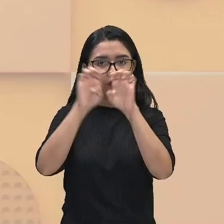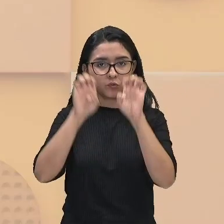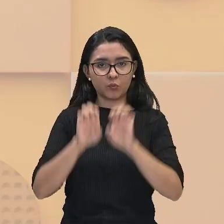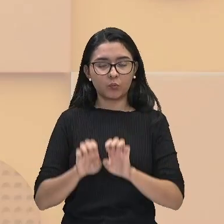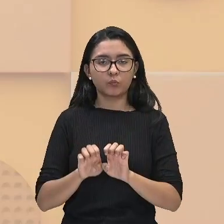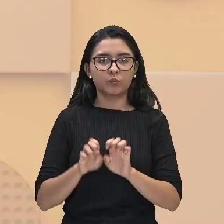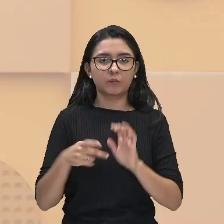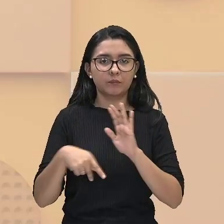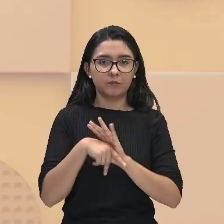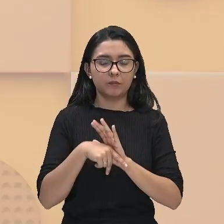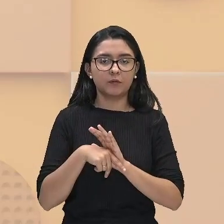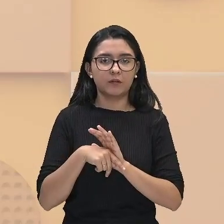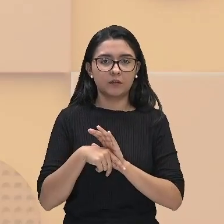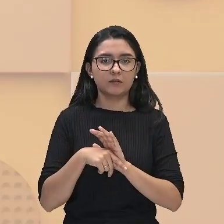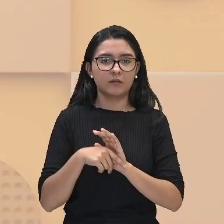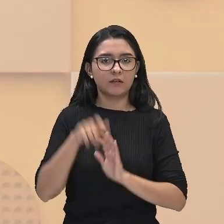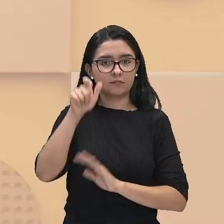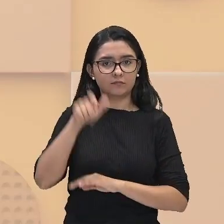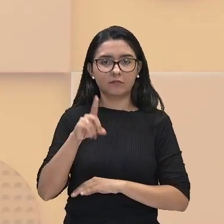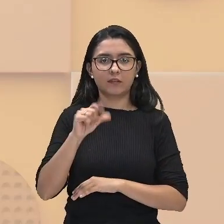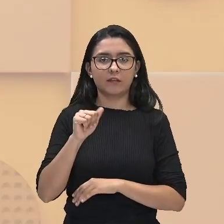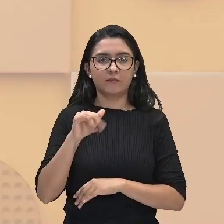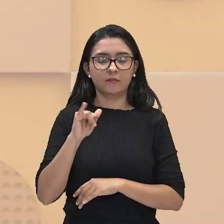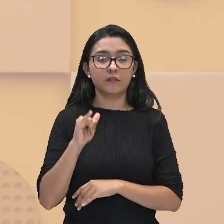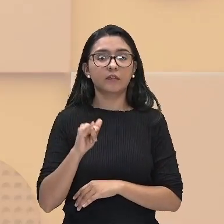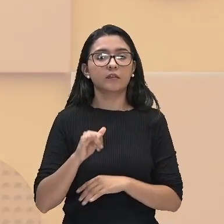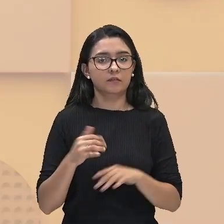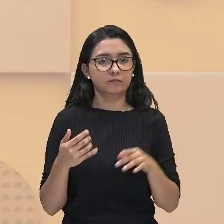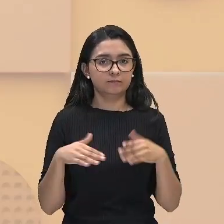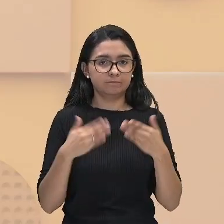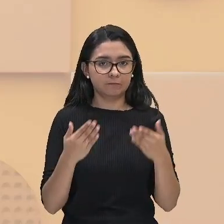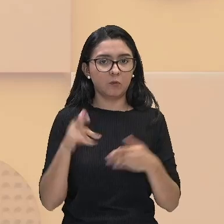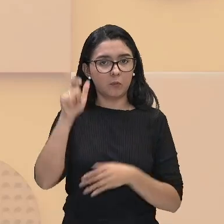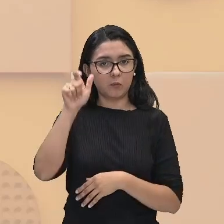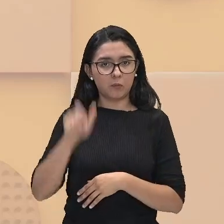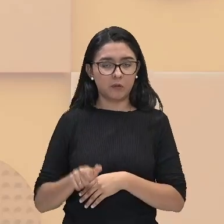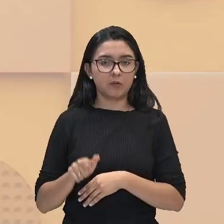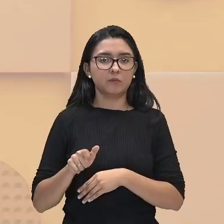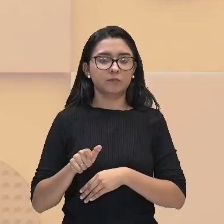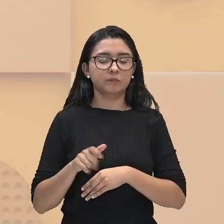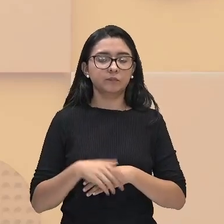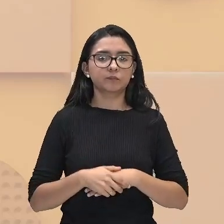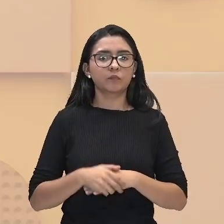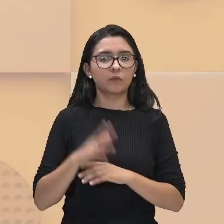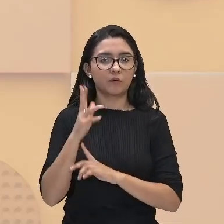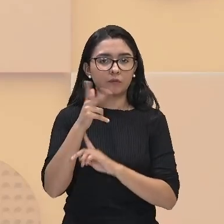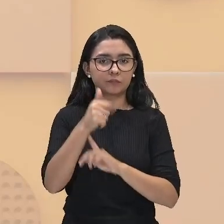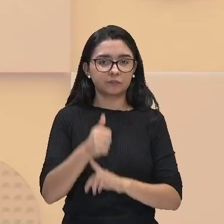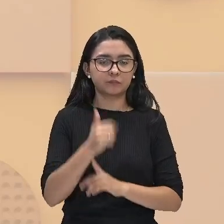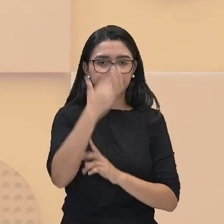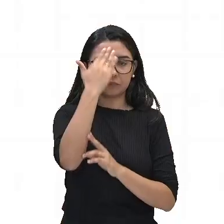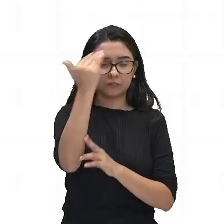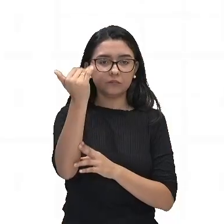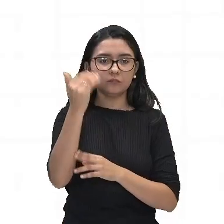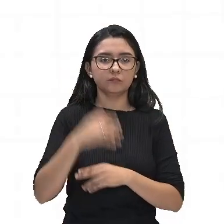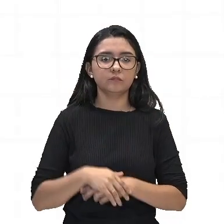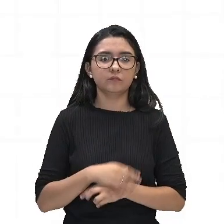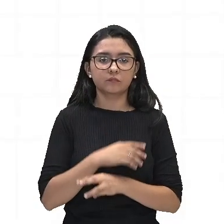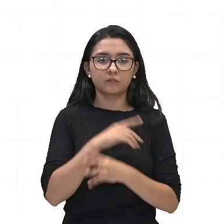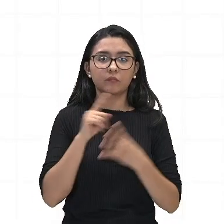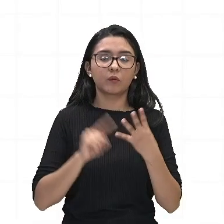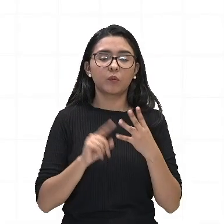por Michelangelo, né? Então, ele também era um artista ali bastante versátil. Continuando, vamos observar aí Rafael